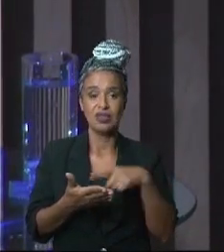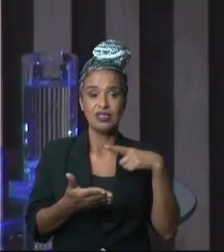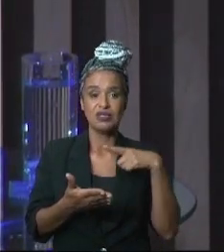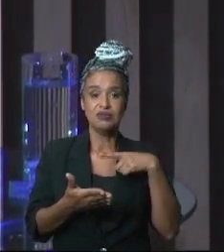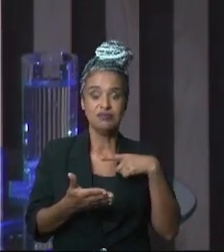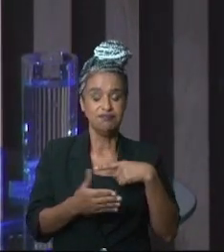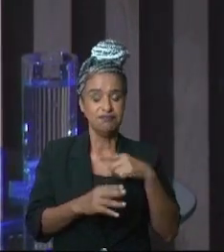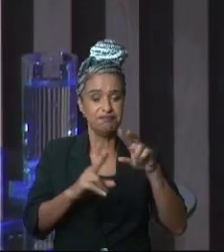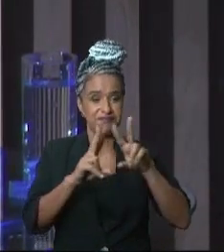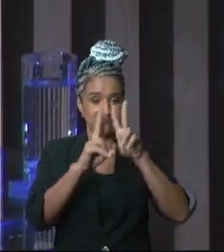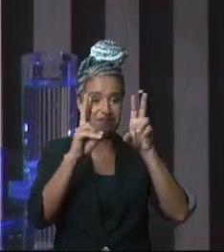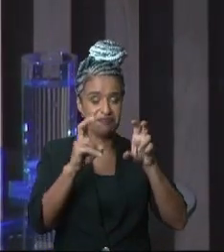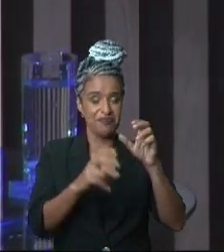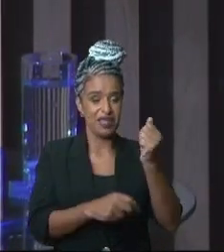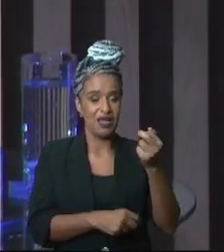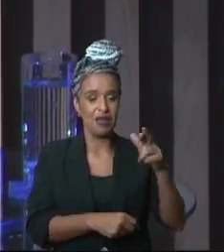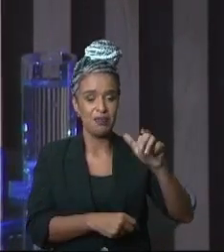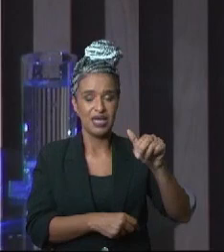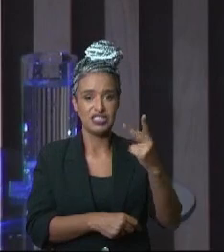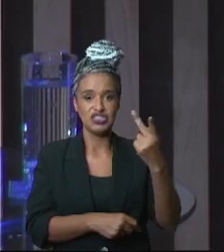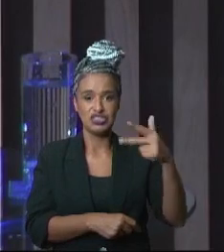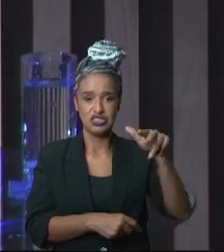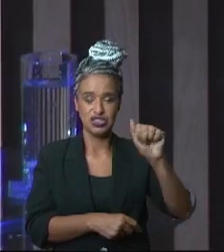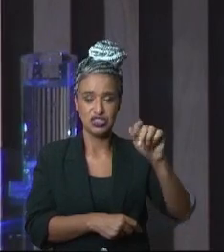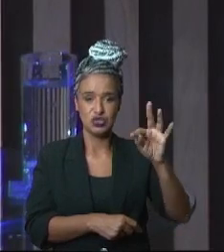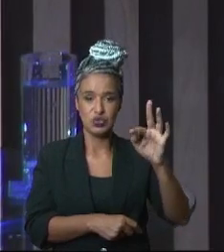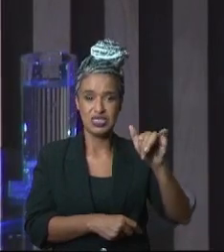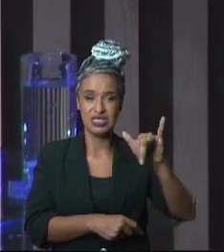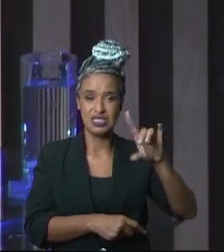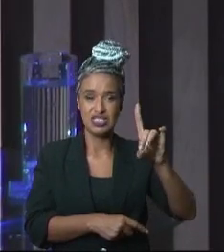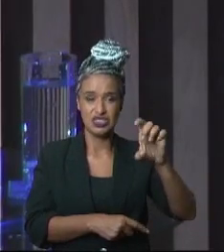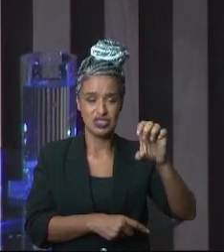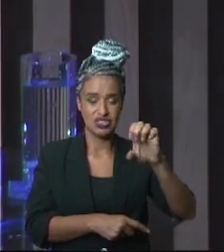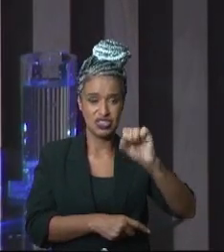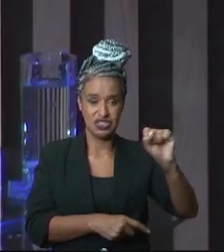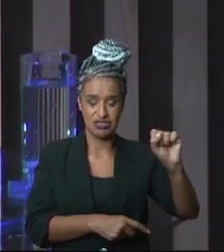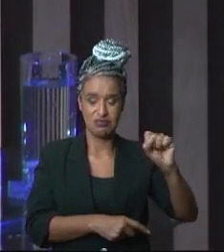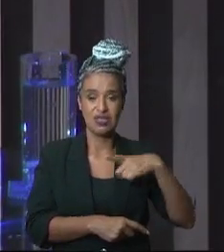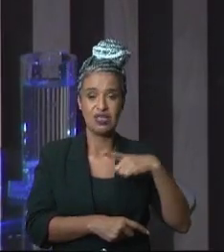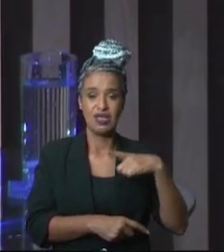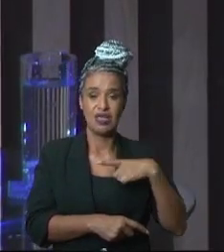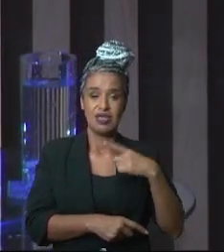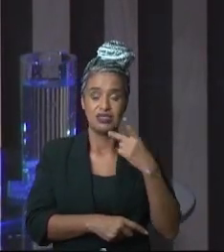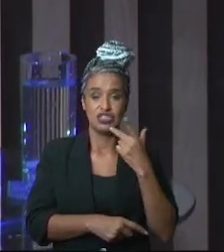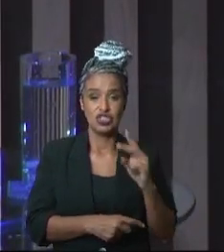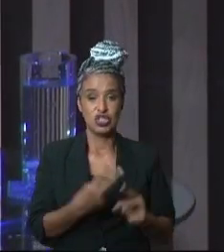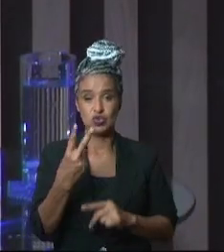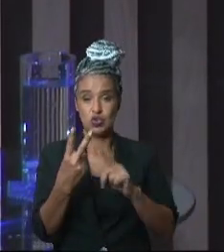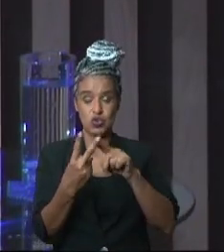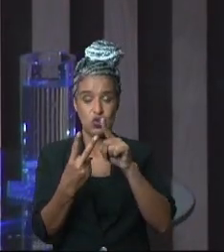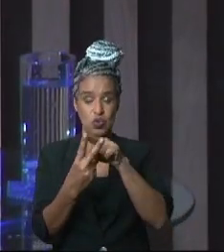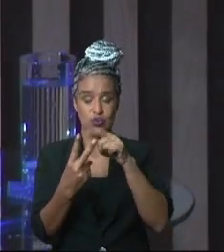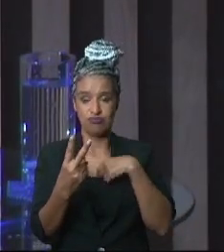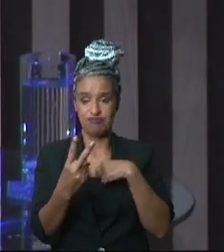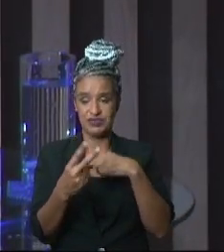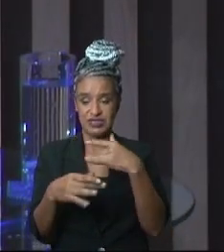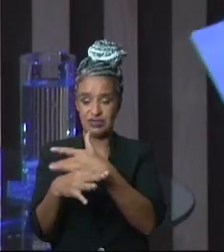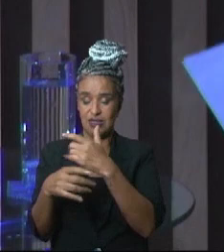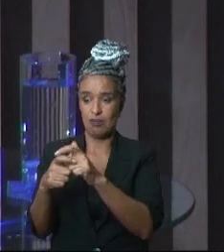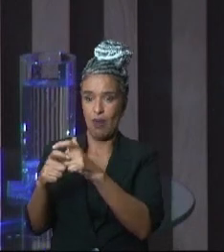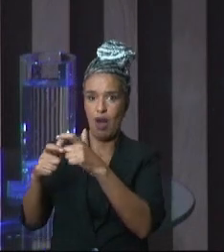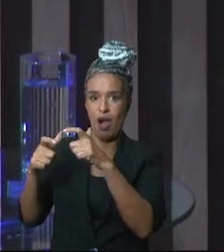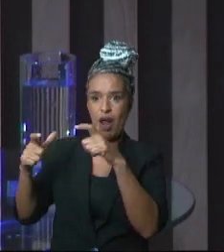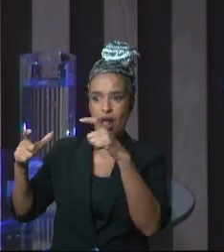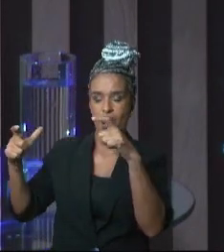de Tucídides, e para quem não conhece a armadilha de Tucídides, a lógica é bem simples, né? Você tinha Esparta e Atenas. Atenas cresceu rápido